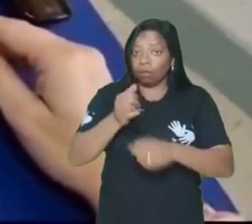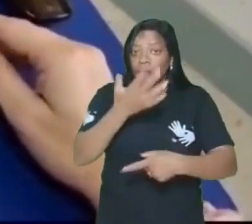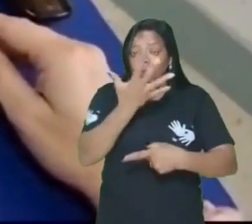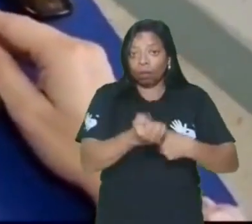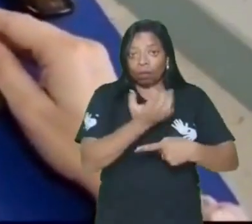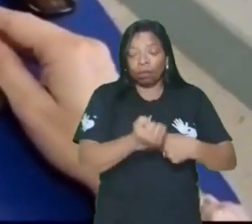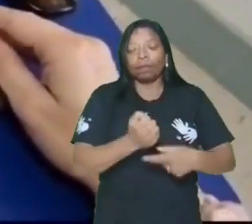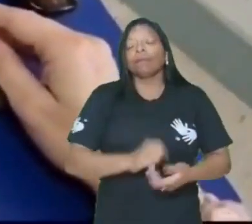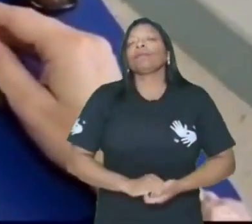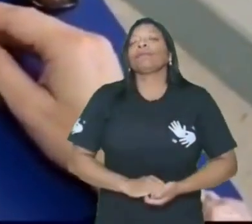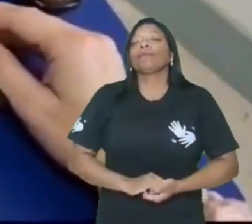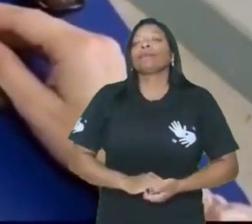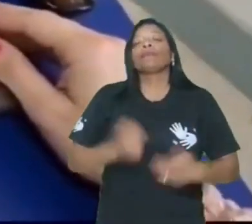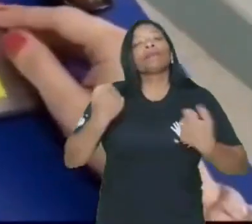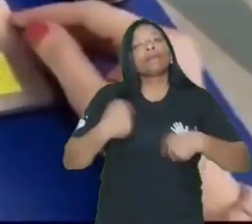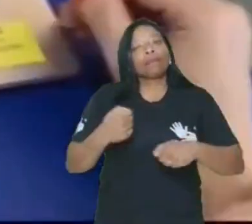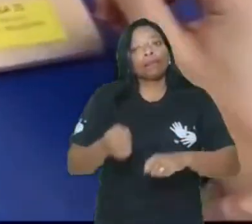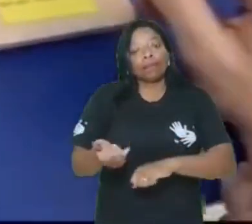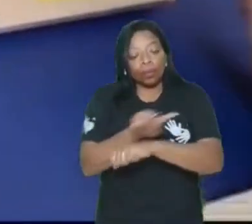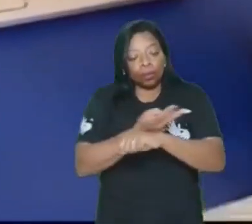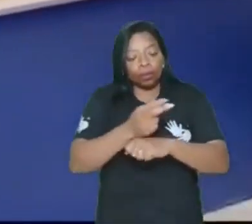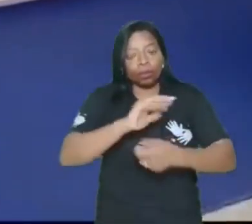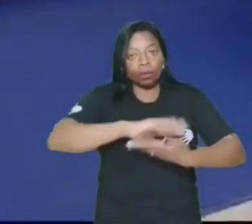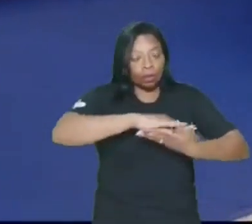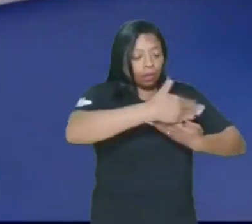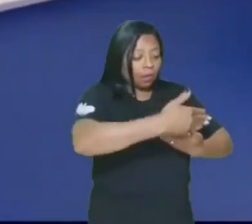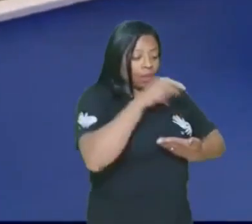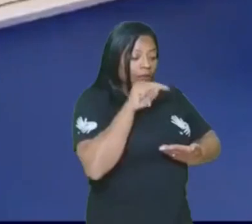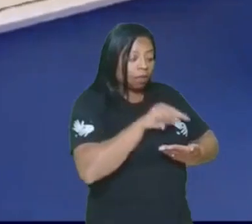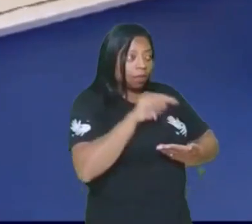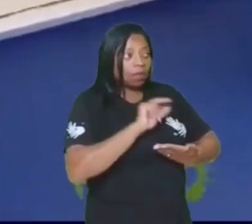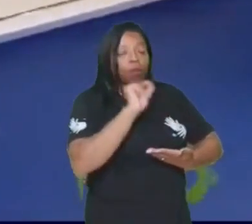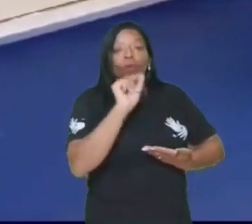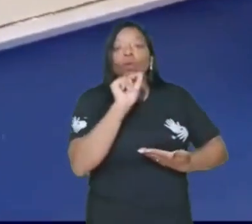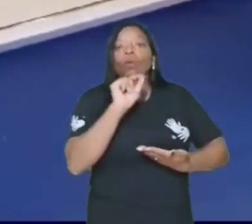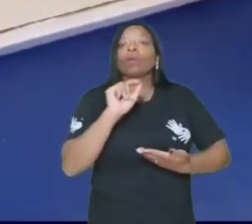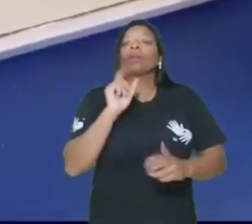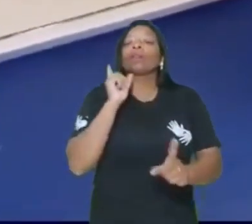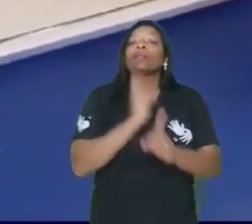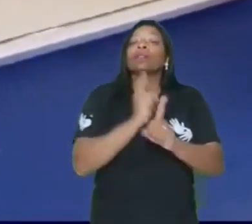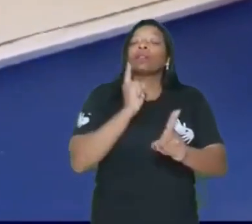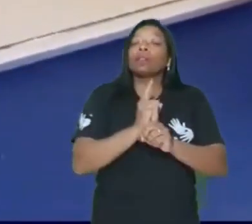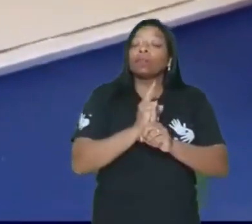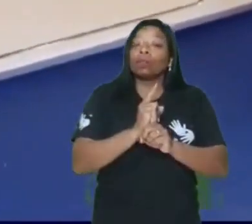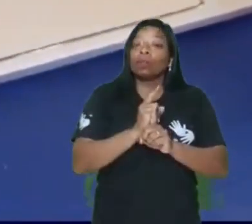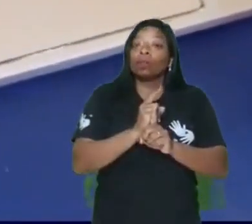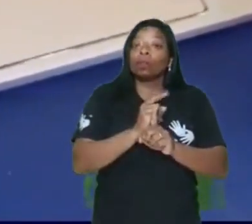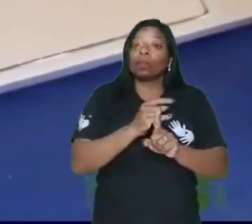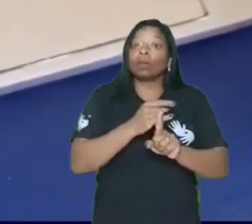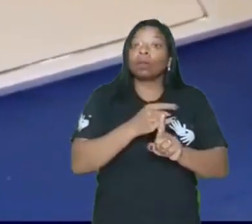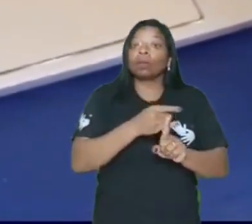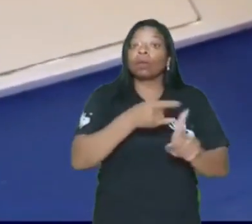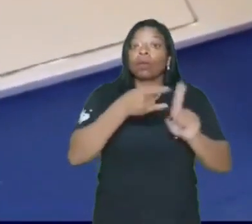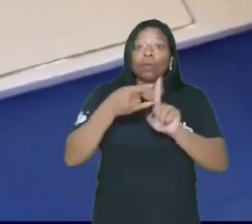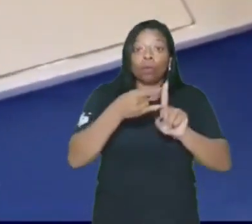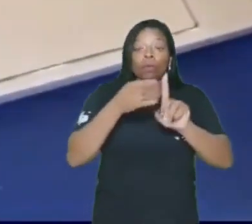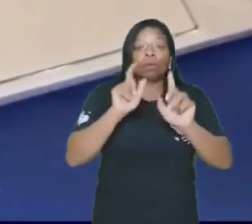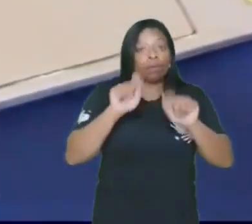Procure na tela do seu notebook a tecla da janela Windows, que é essa daqui que tem os 4